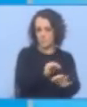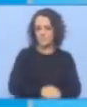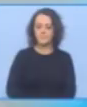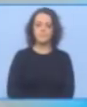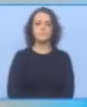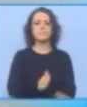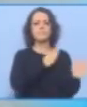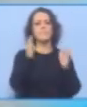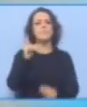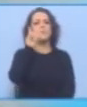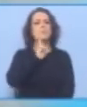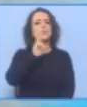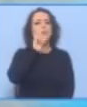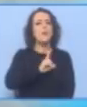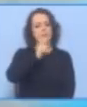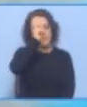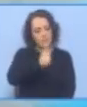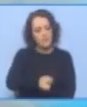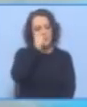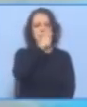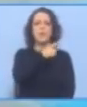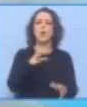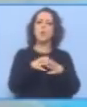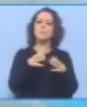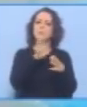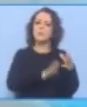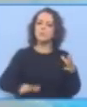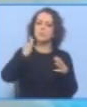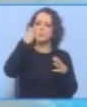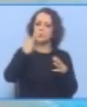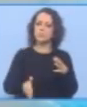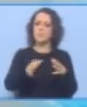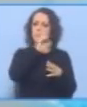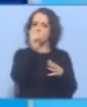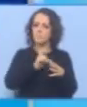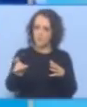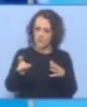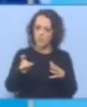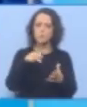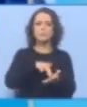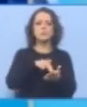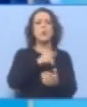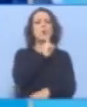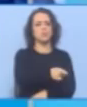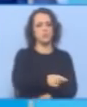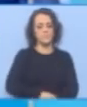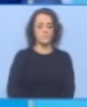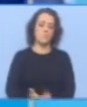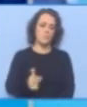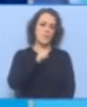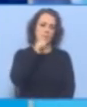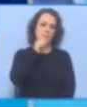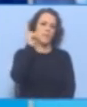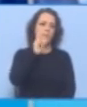dignidade da mulher, a tomada de posição foi da Comissão Nacional de Justiça e Paz? Nós tomamos essa posição. Há, habitualmente, no